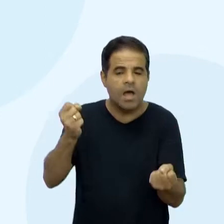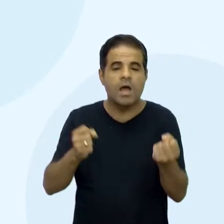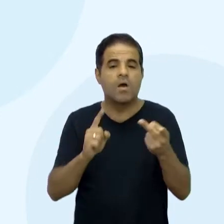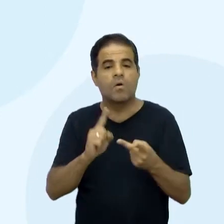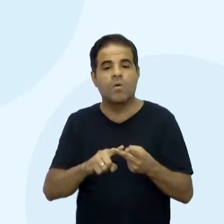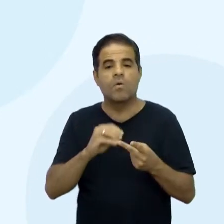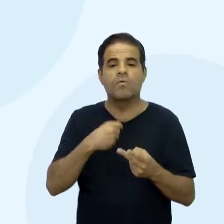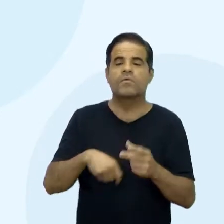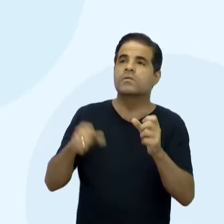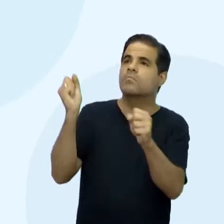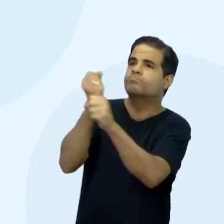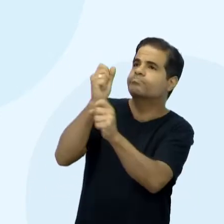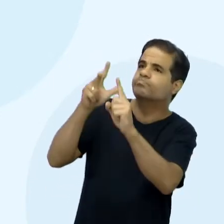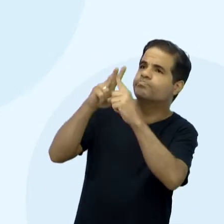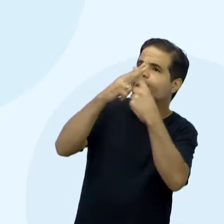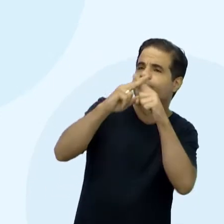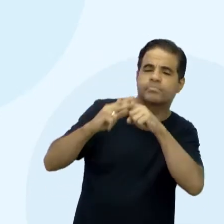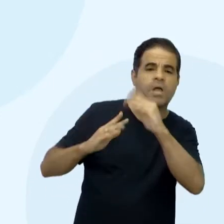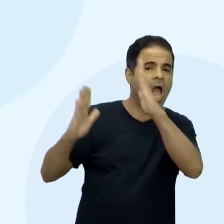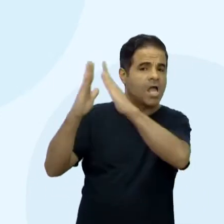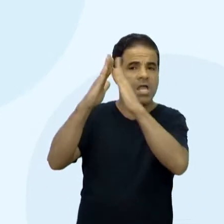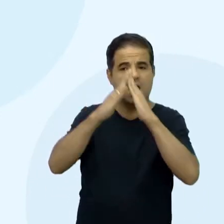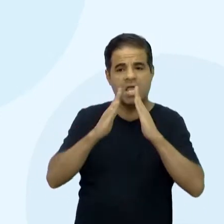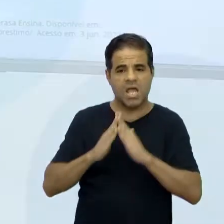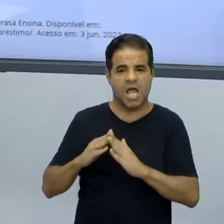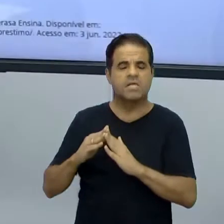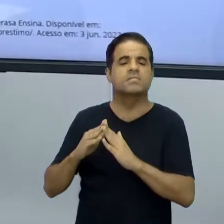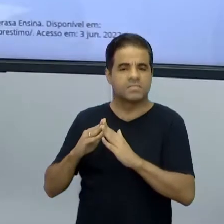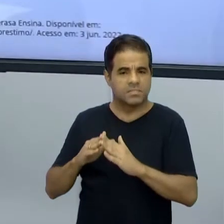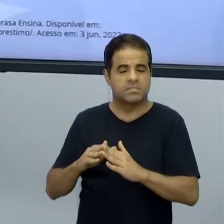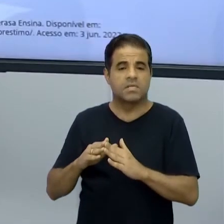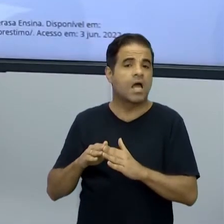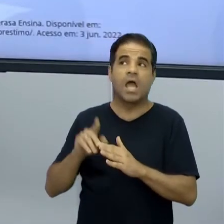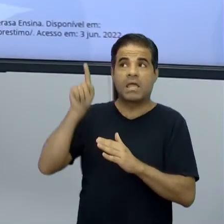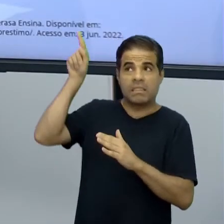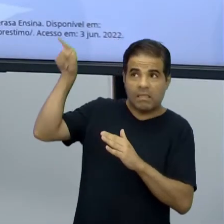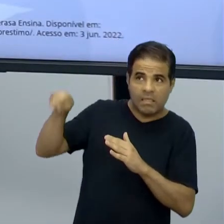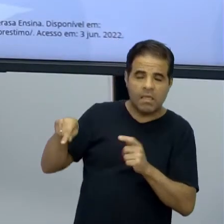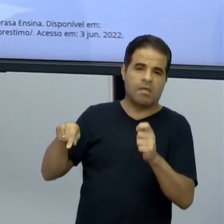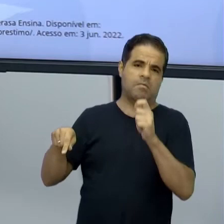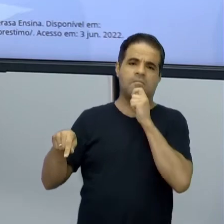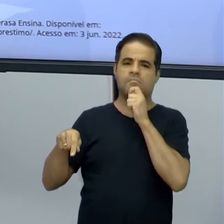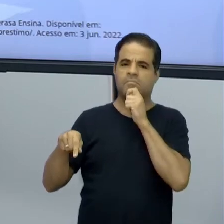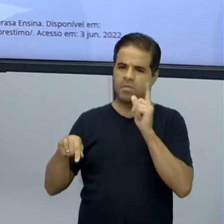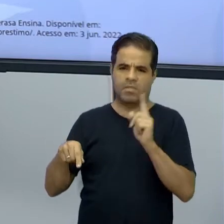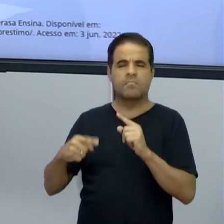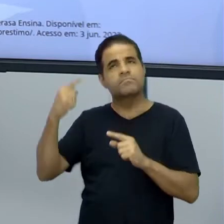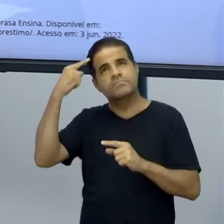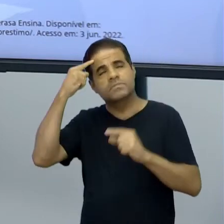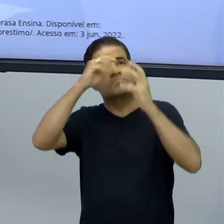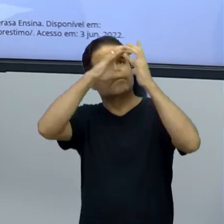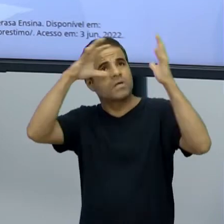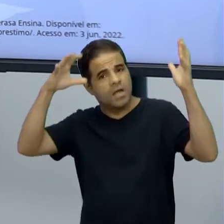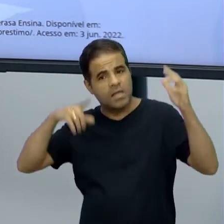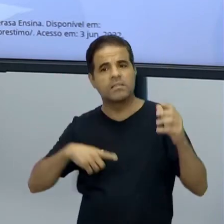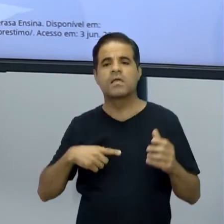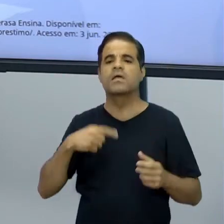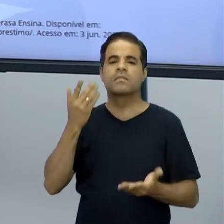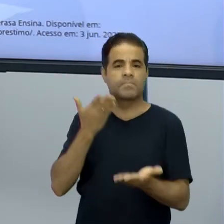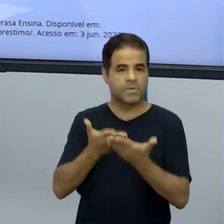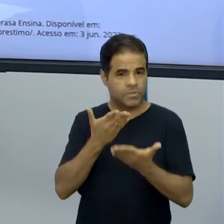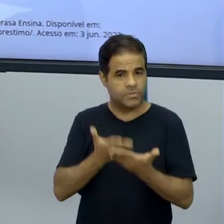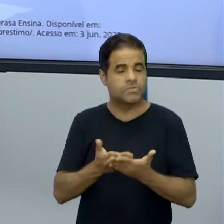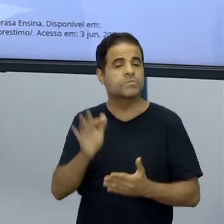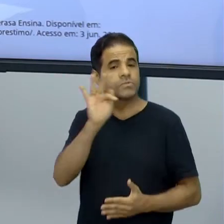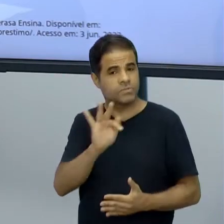ou fazer uma reforma de casa. E até que nem está aqui, mas acabou de vir na minha cabeça, tem o financiamento